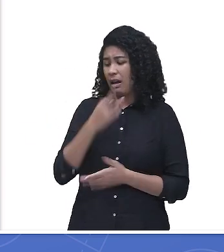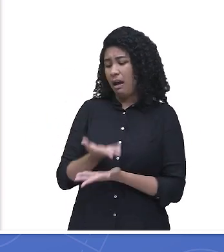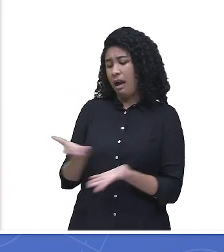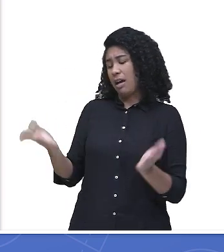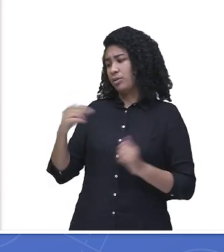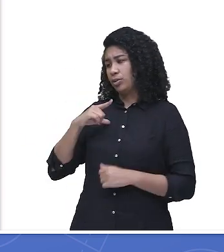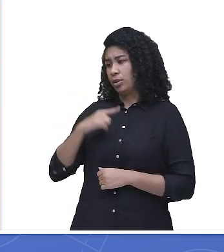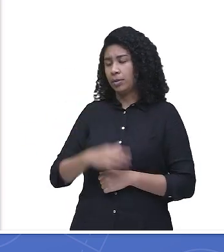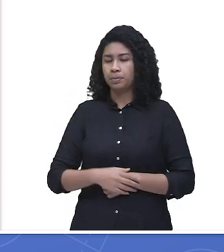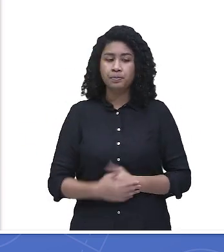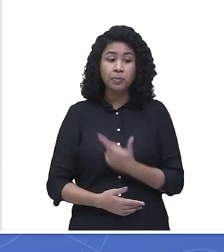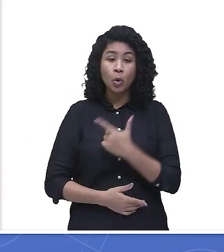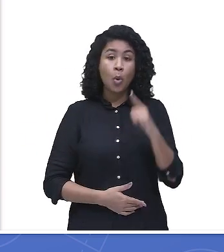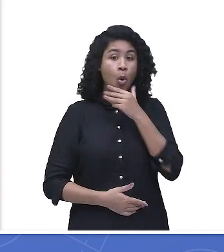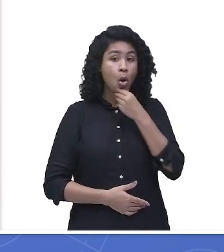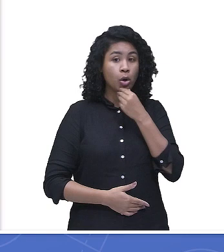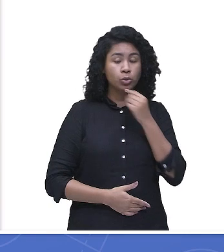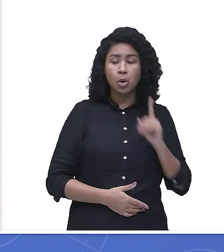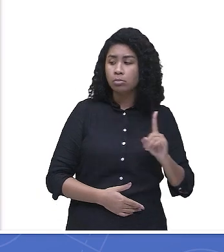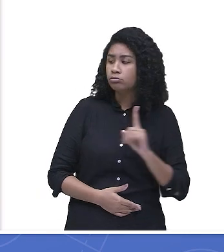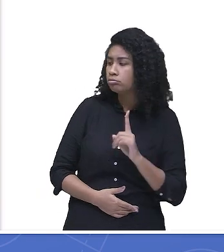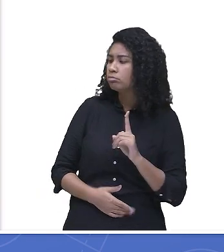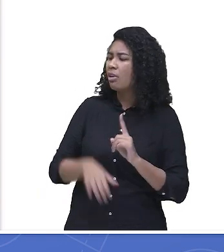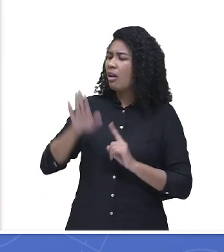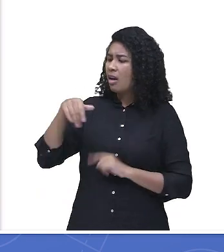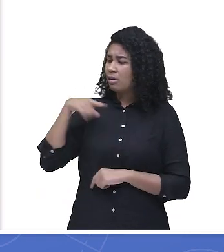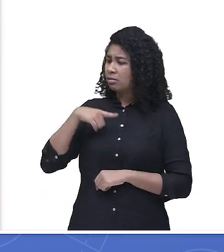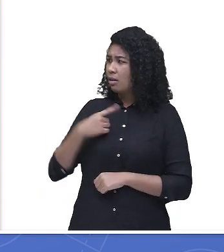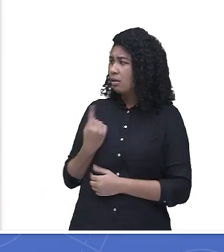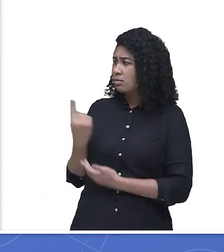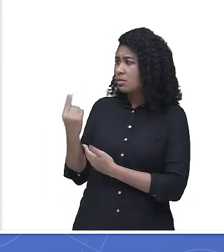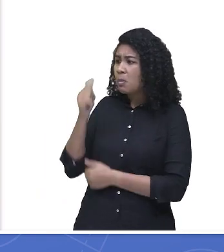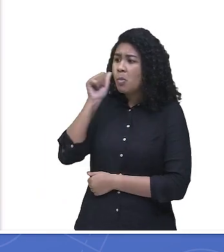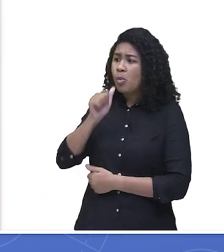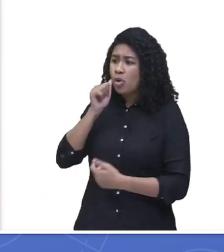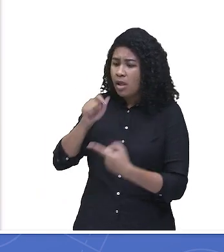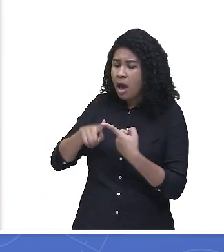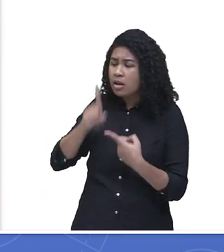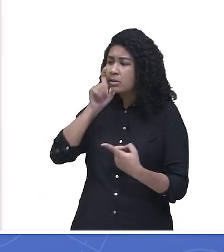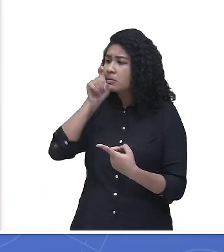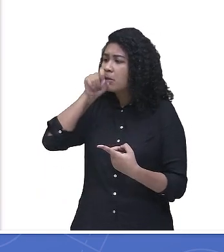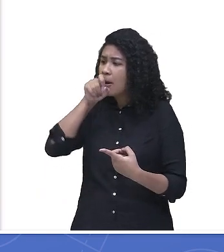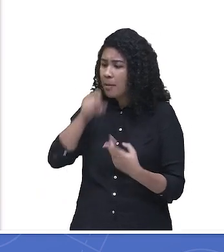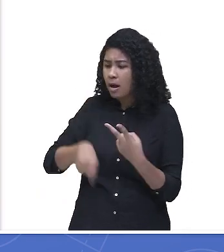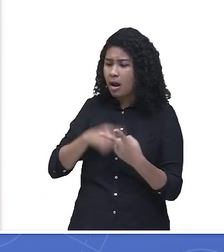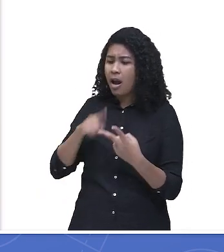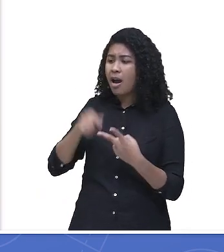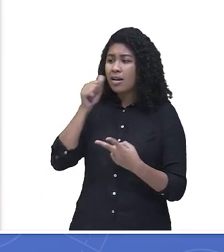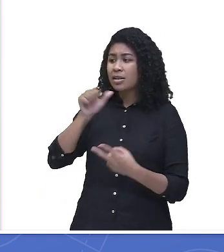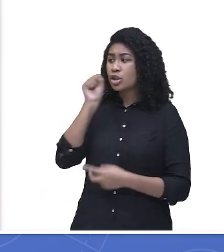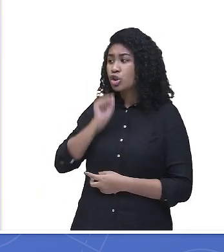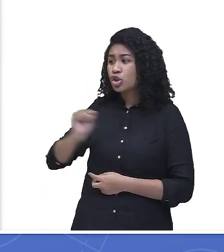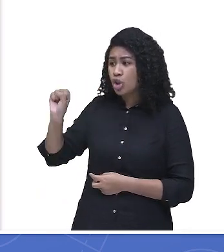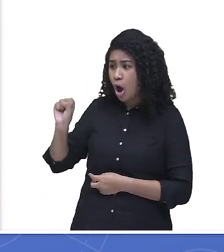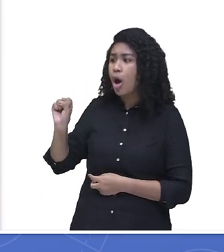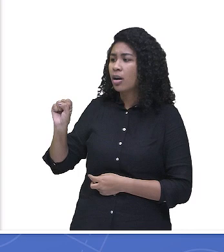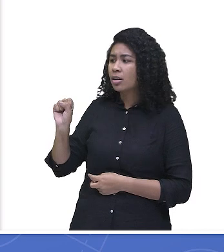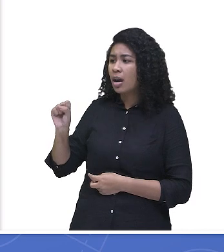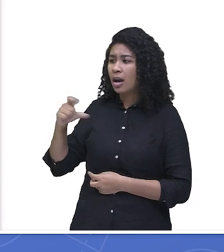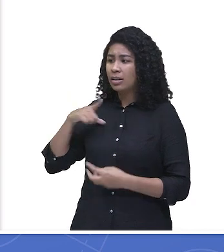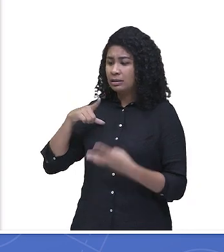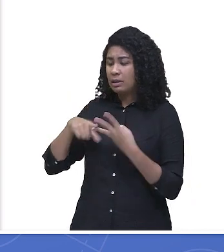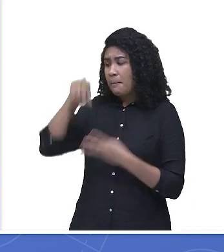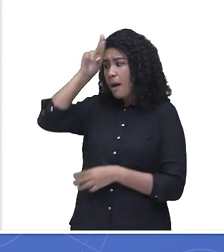outro: amigo, tenho aqui esta mulher, este papagaio, esta sogra e algumas baratas. Tome nota dos